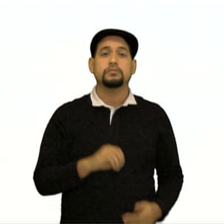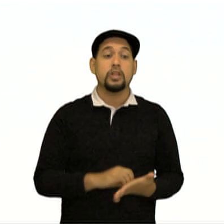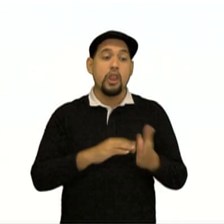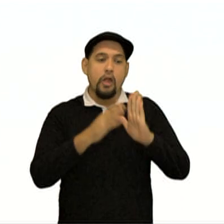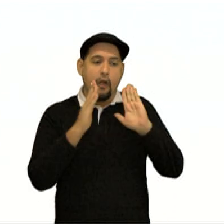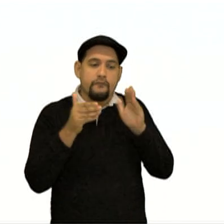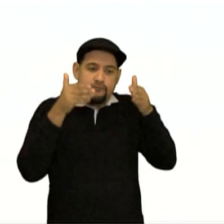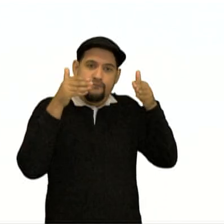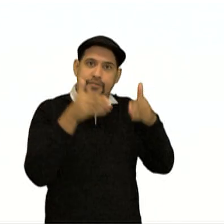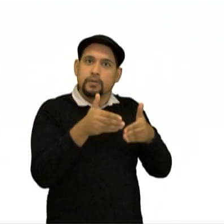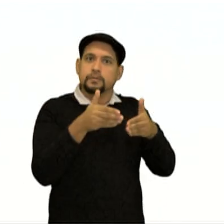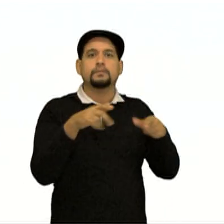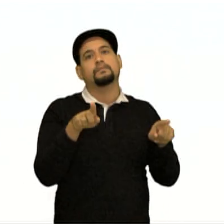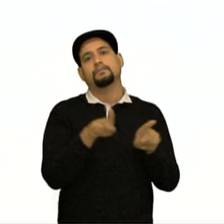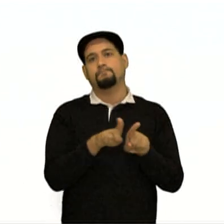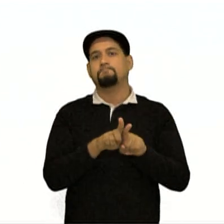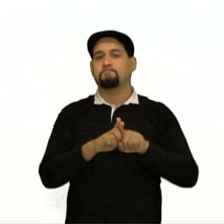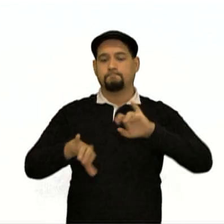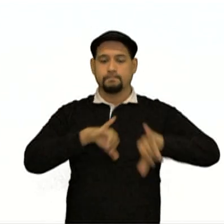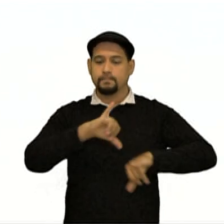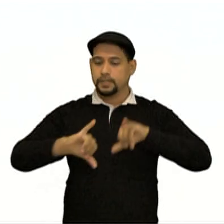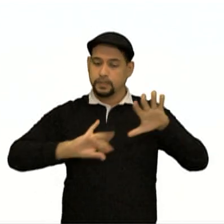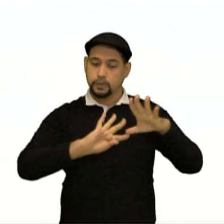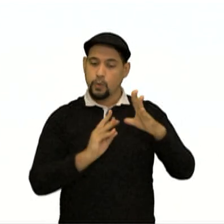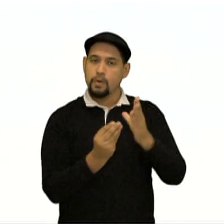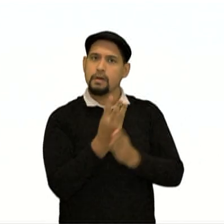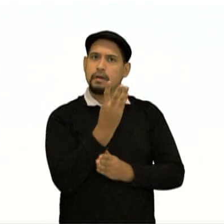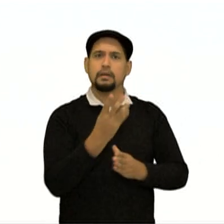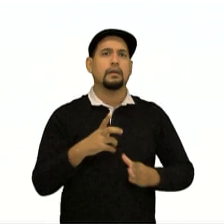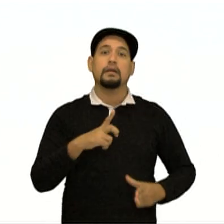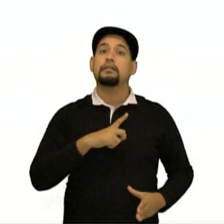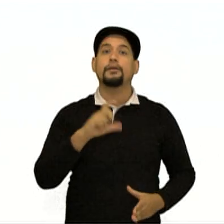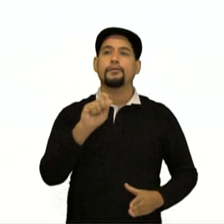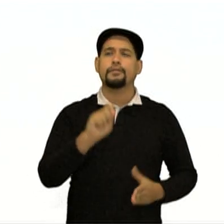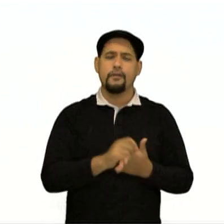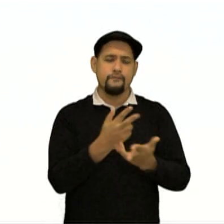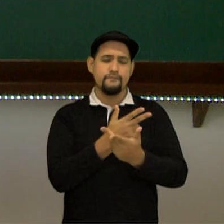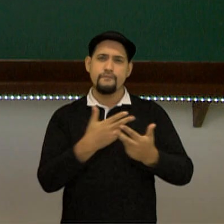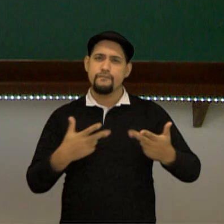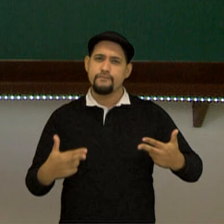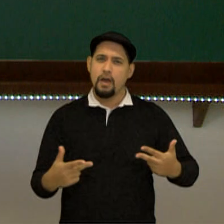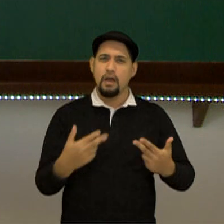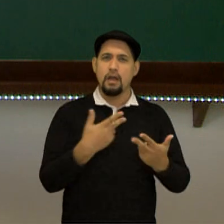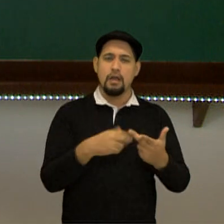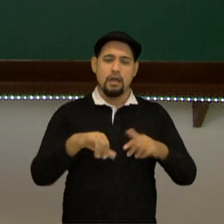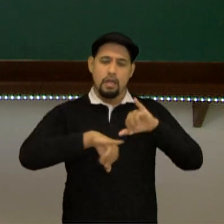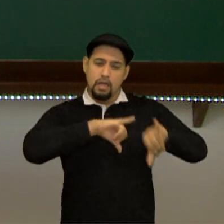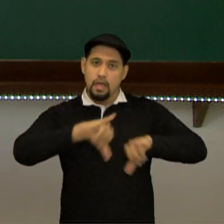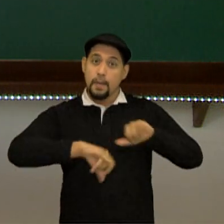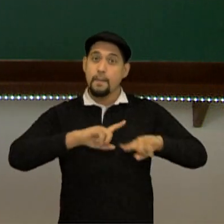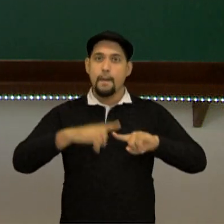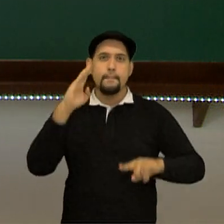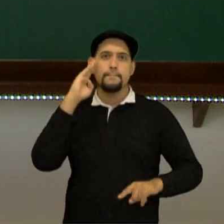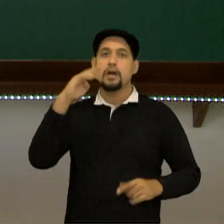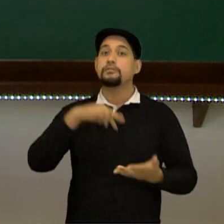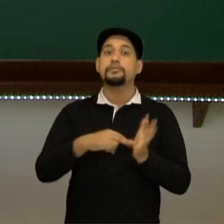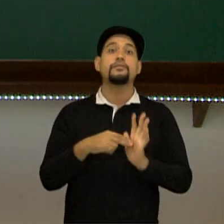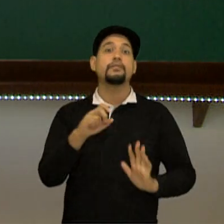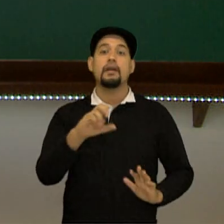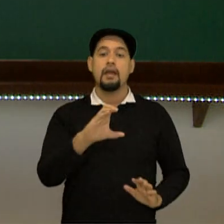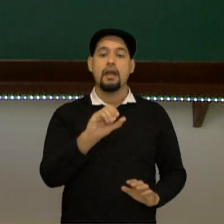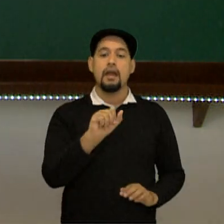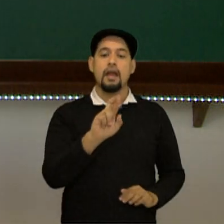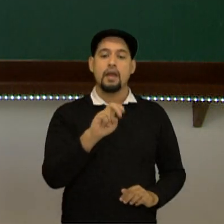da química orgânica. E, claro, temos os outros elementos químicos, mas o principal é o carbono.